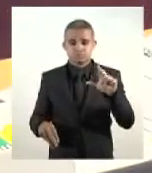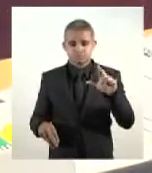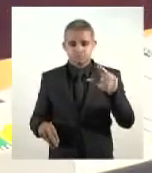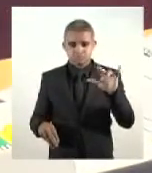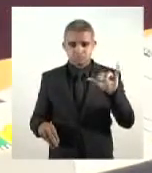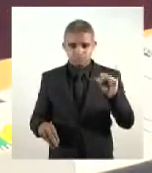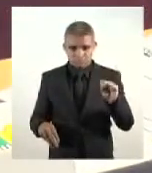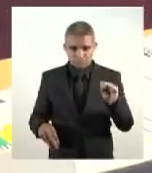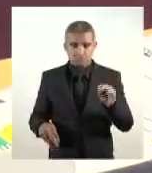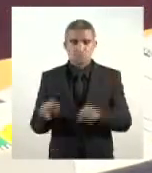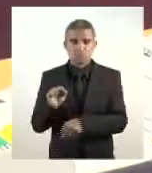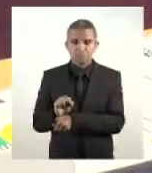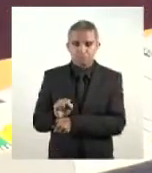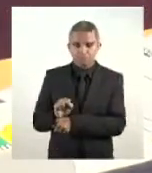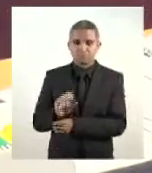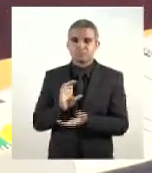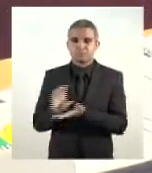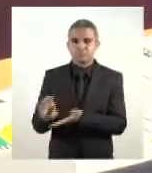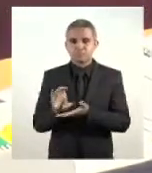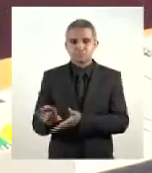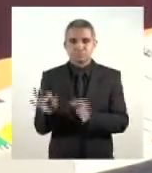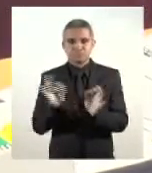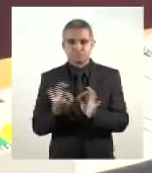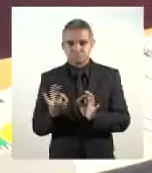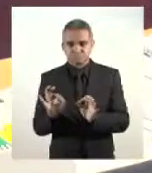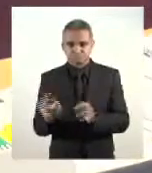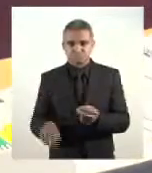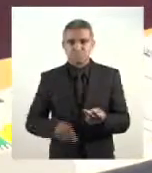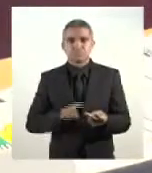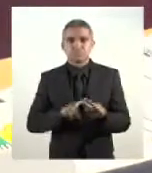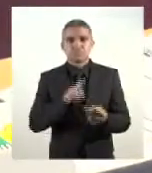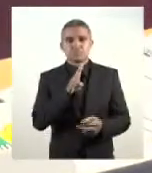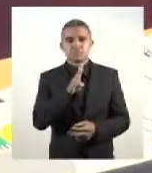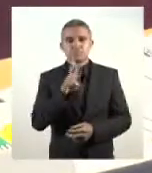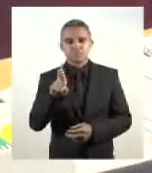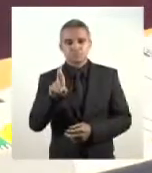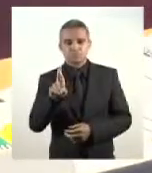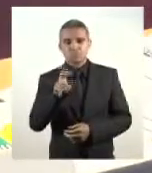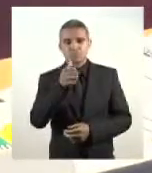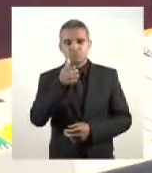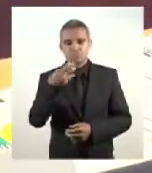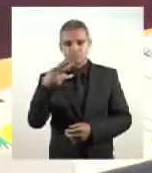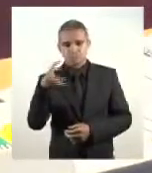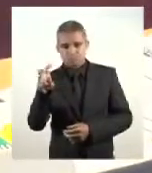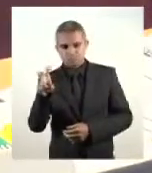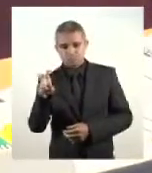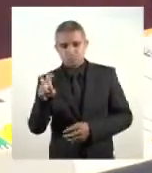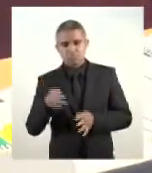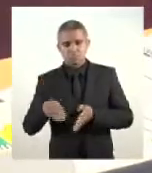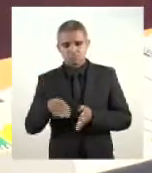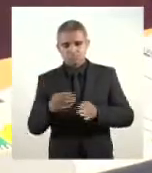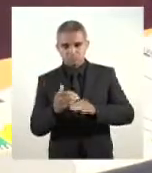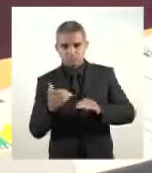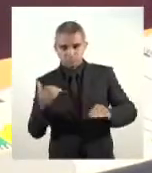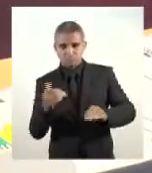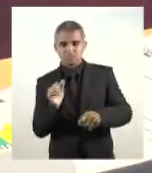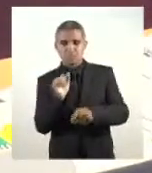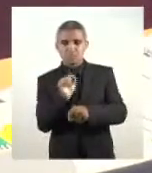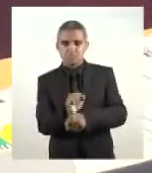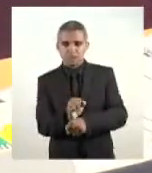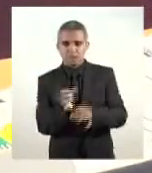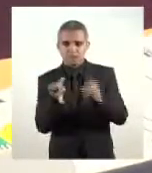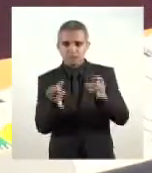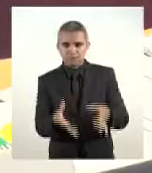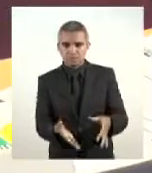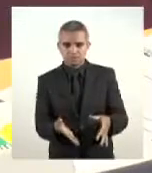A BR-135, deputado César Pires, que Vossa Excelência sempre tanto fala, parado por falta de recursos.